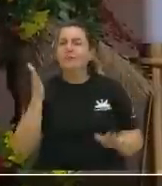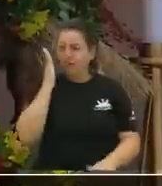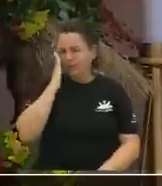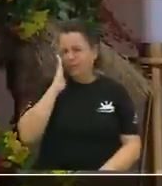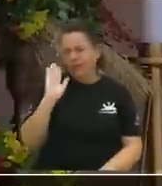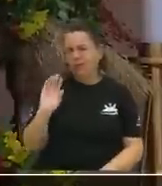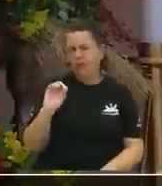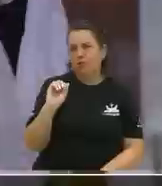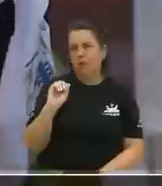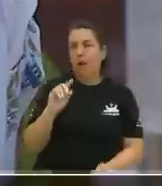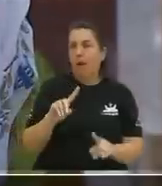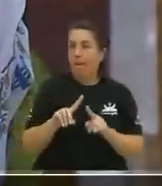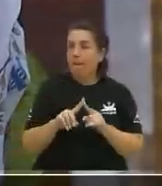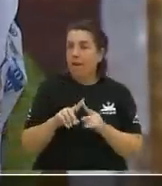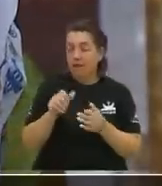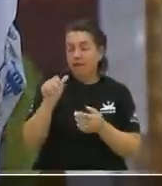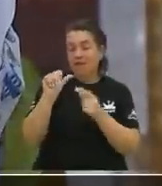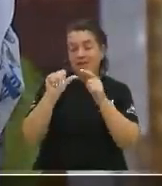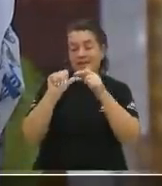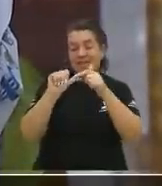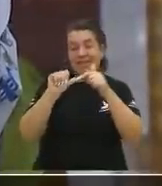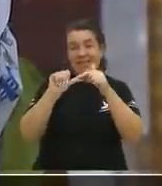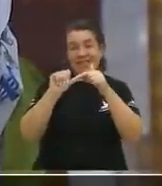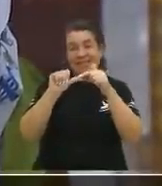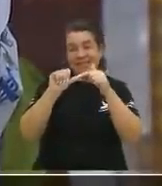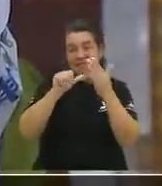disso, mas a digital é única.